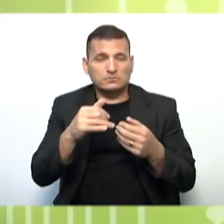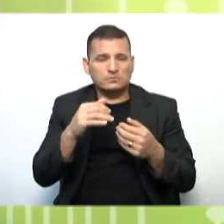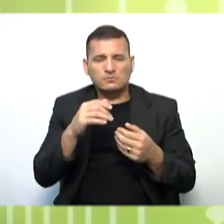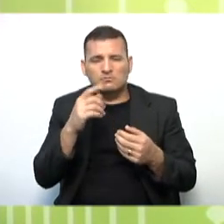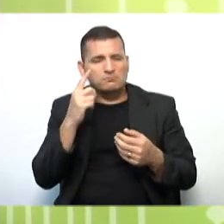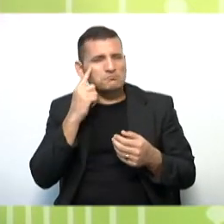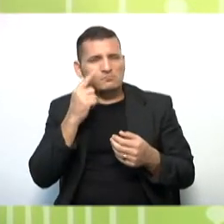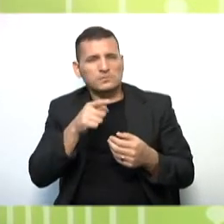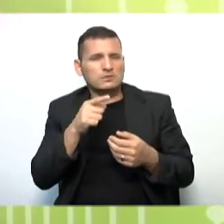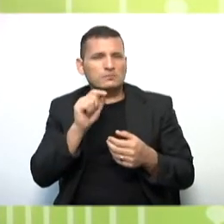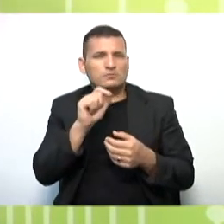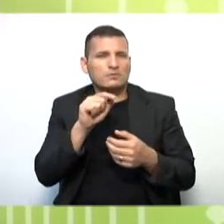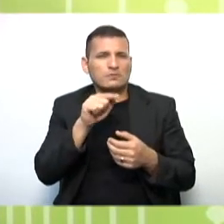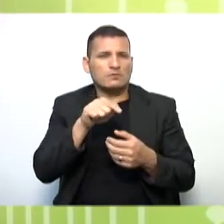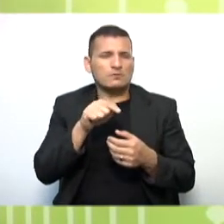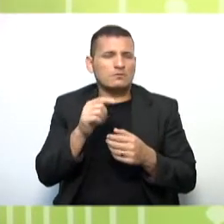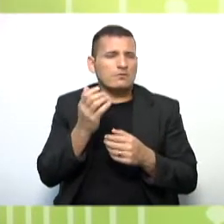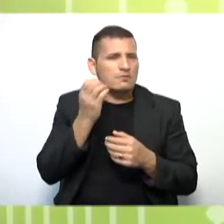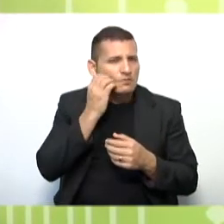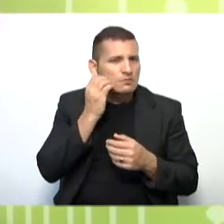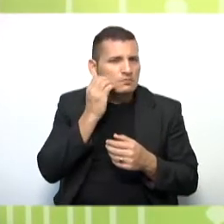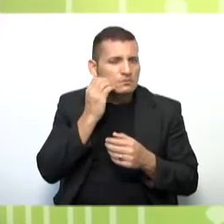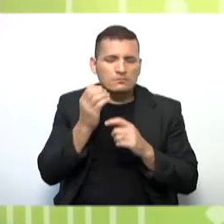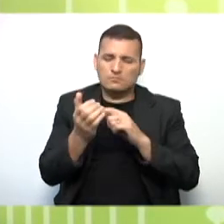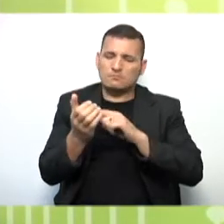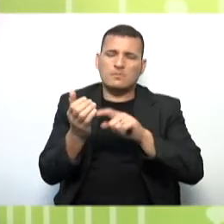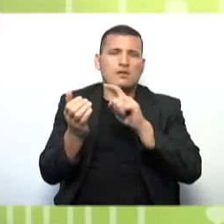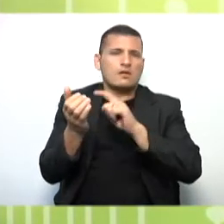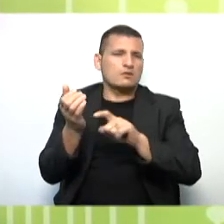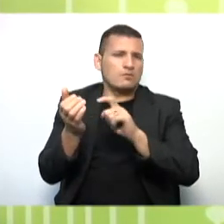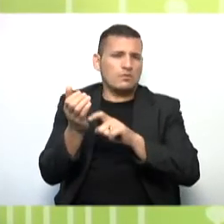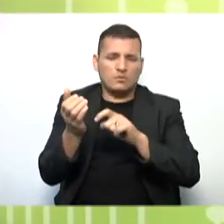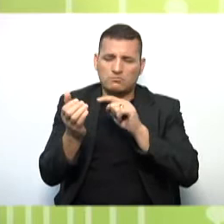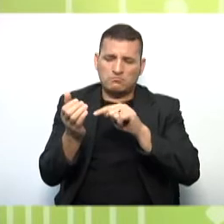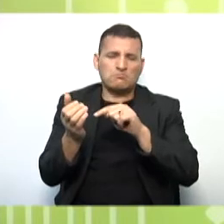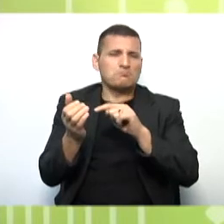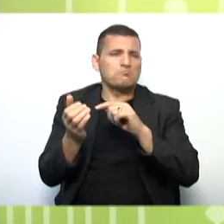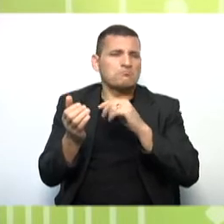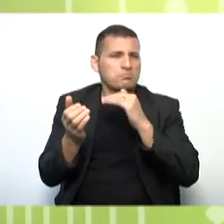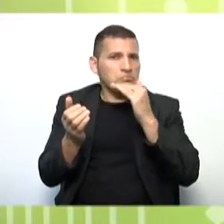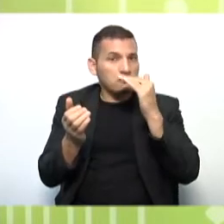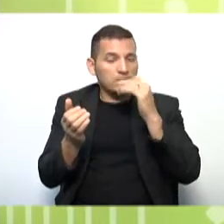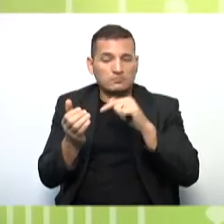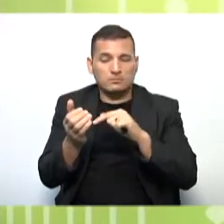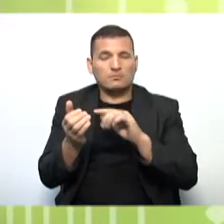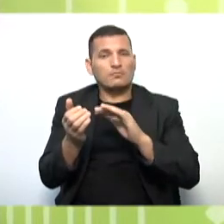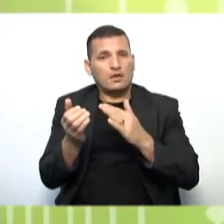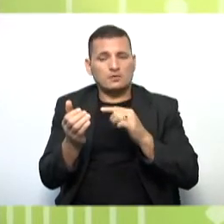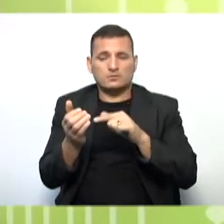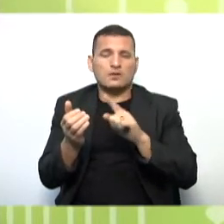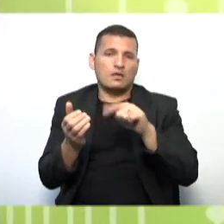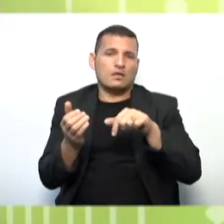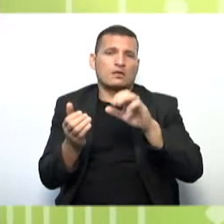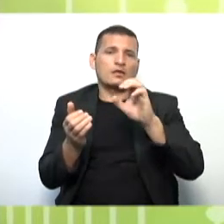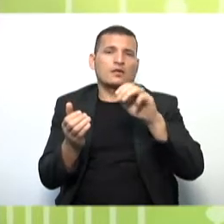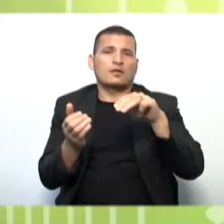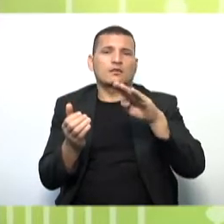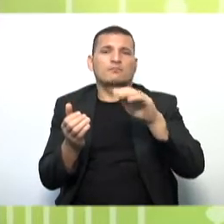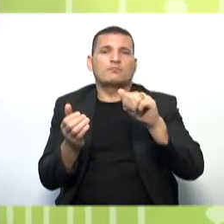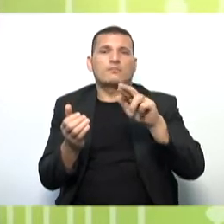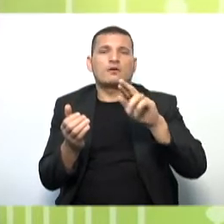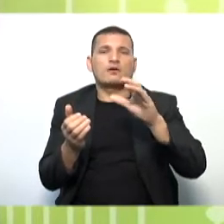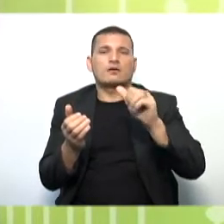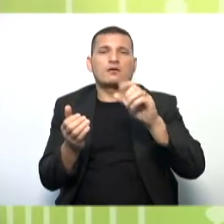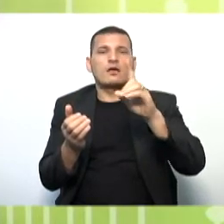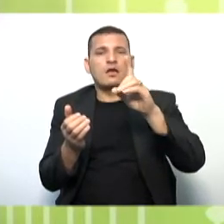logo, nossos smartphones, por mais modernos que eles sejam, eles são classificados como sistemas operacionais